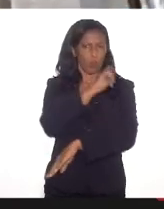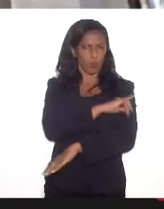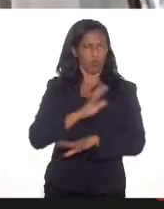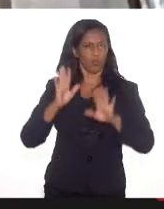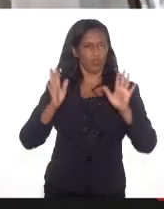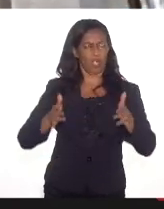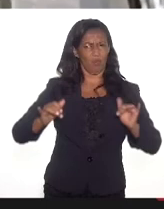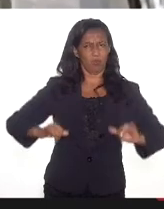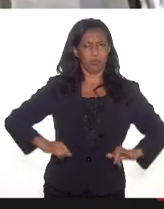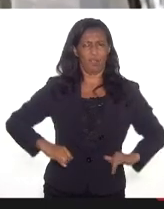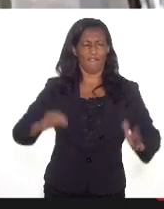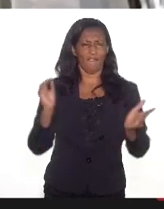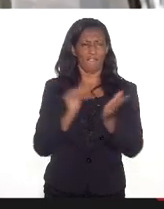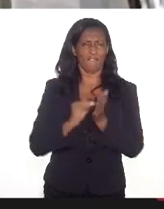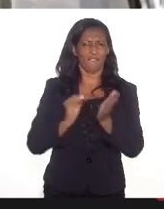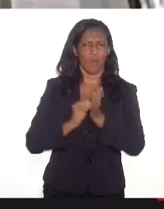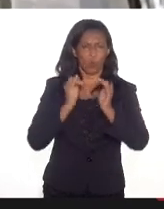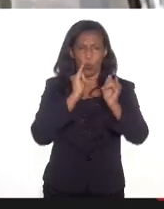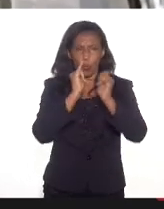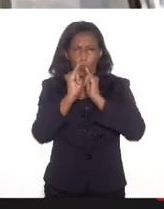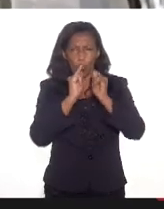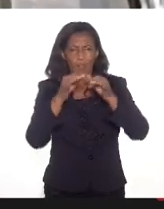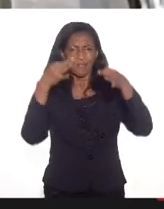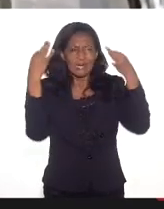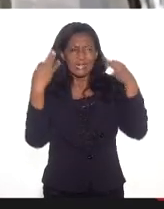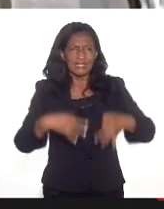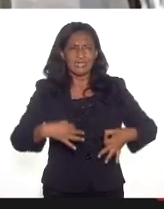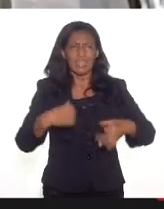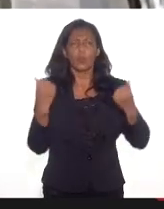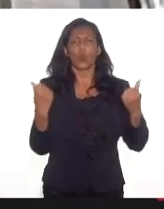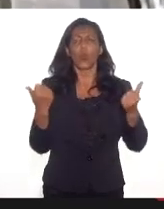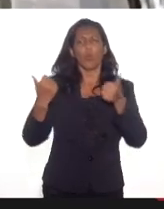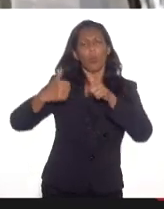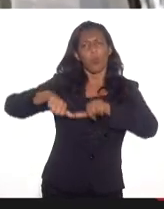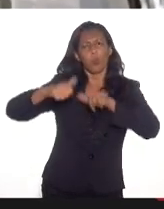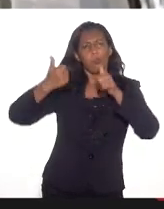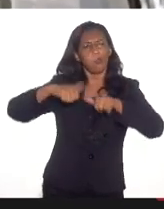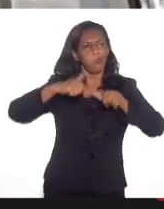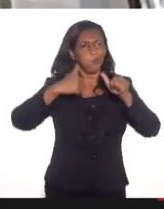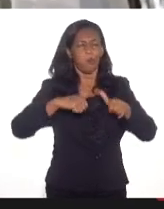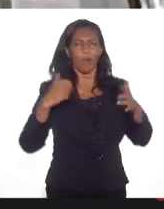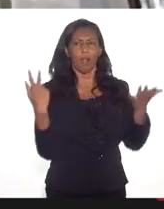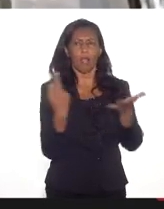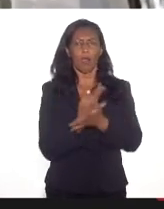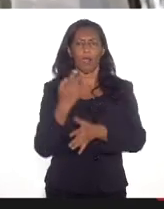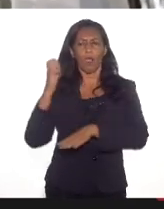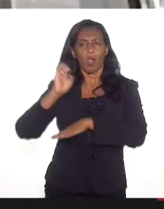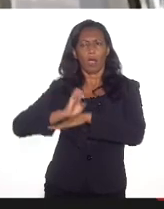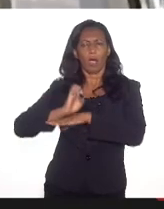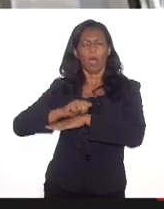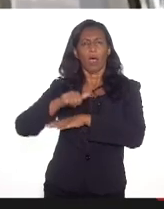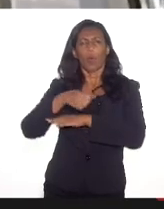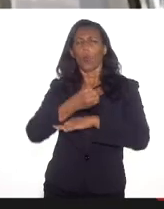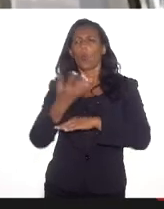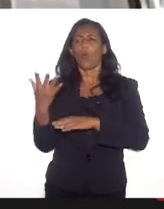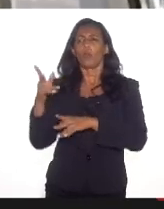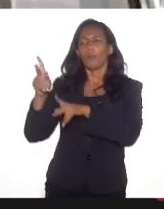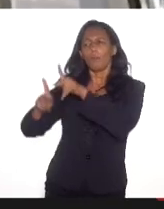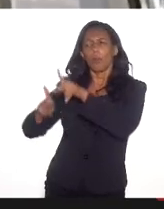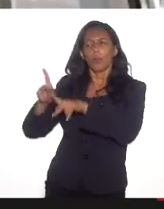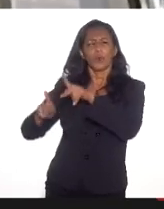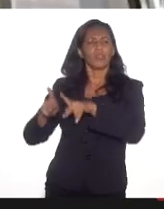isso né da falta de informações concretas de como funcionava o estado do Rio de Janeiro quem era sua população como ela